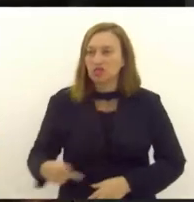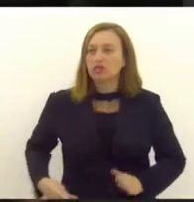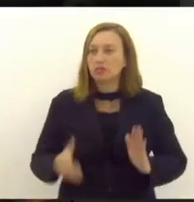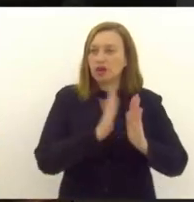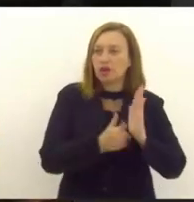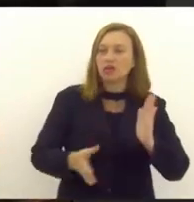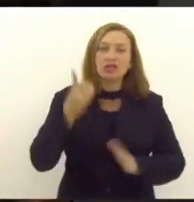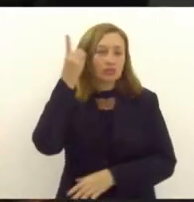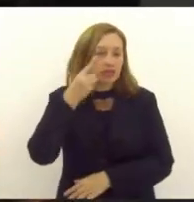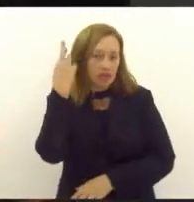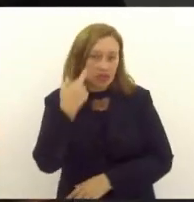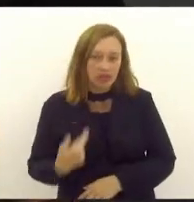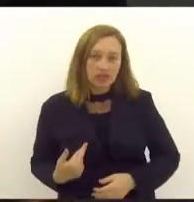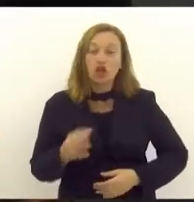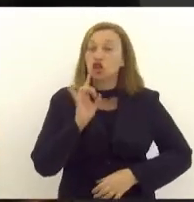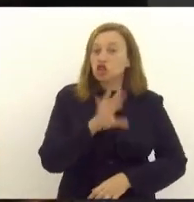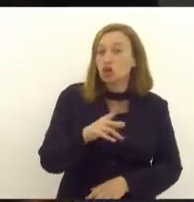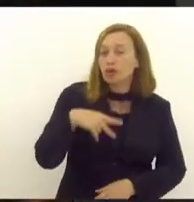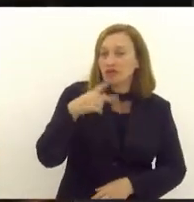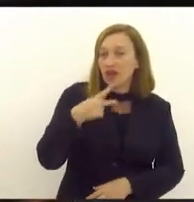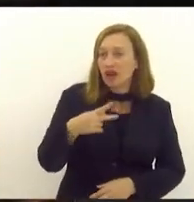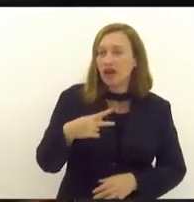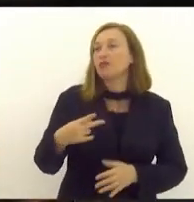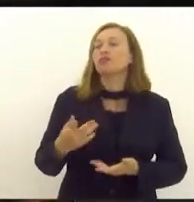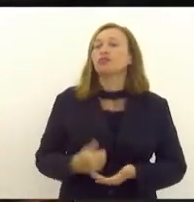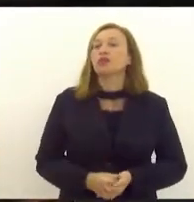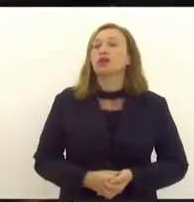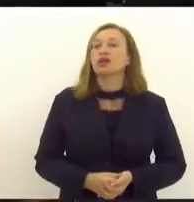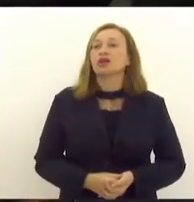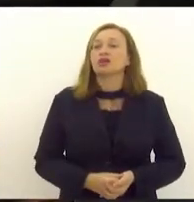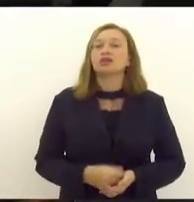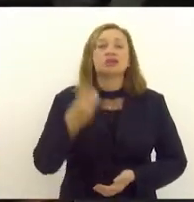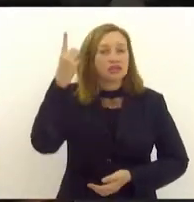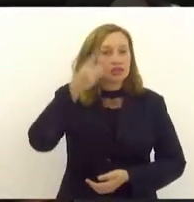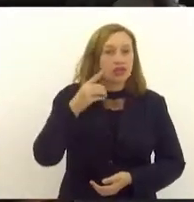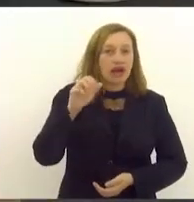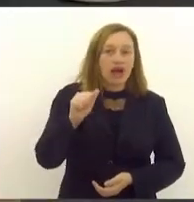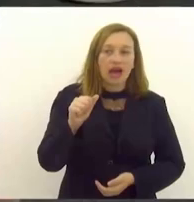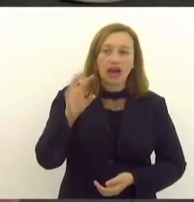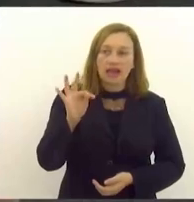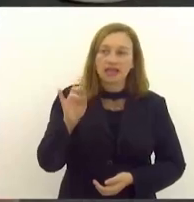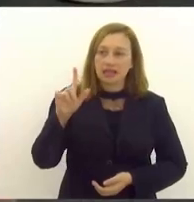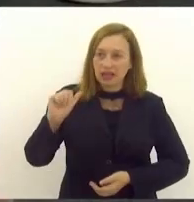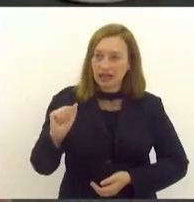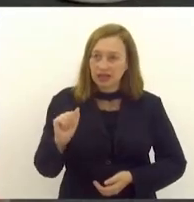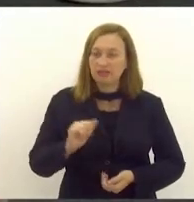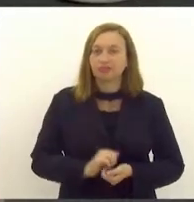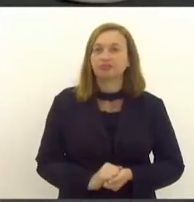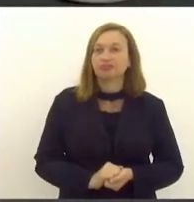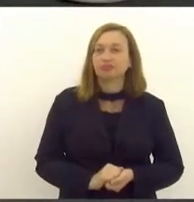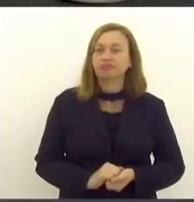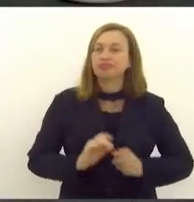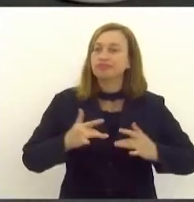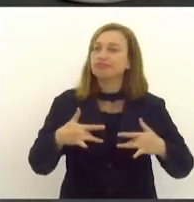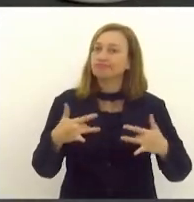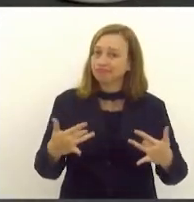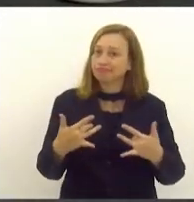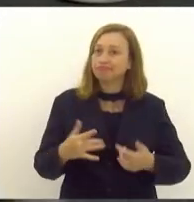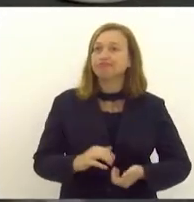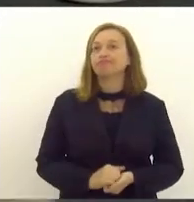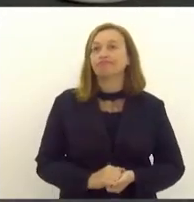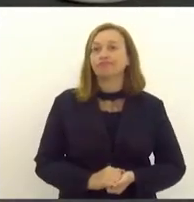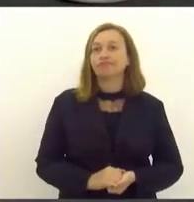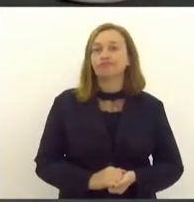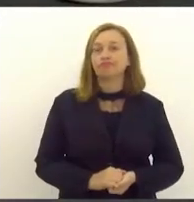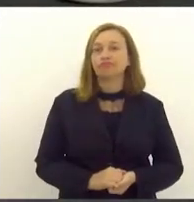deputada Renata Souza só para fazer cor aqui é o deputado Átila Nunes é da gente se solidarizar